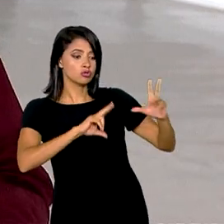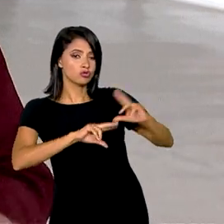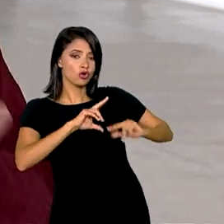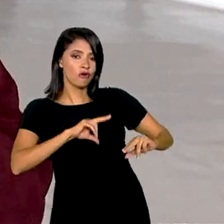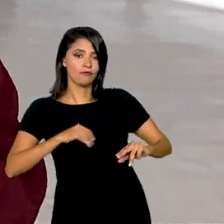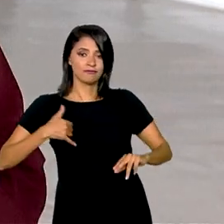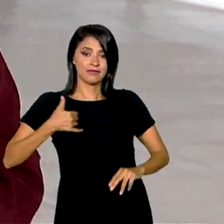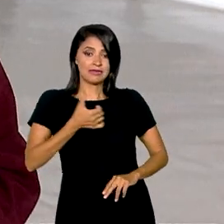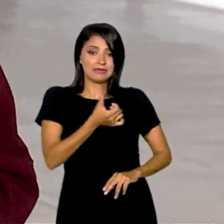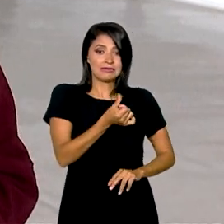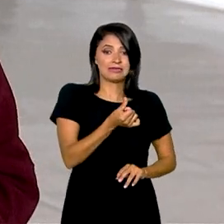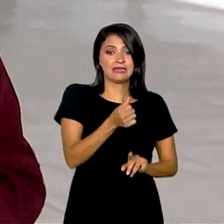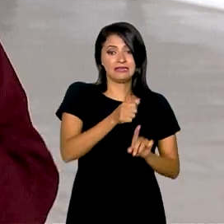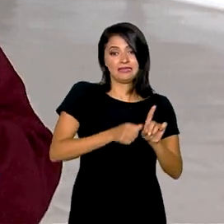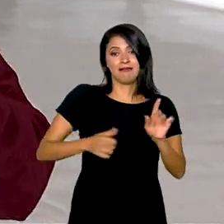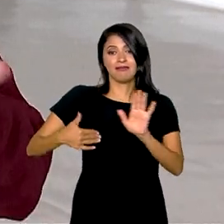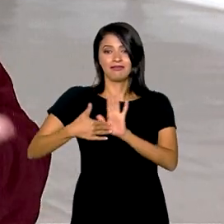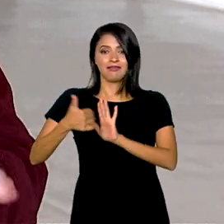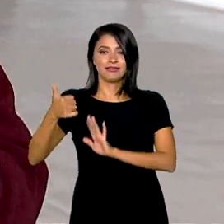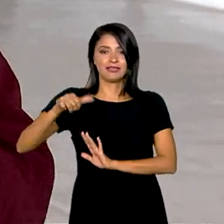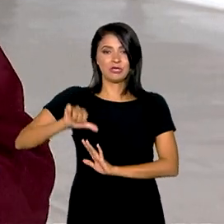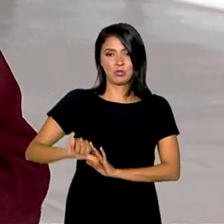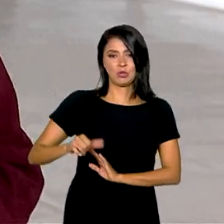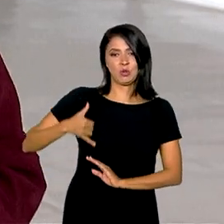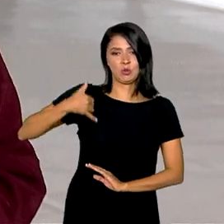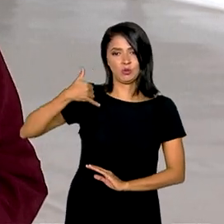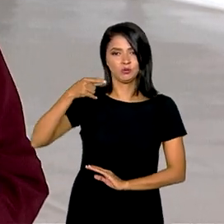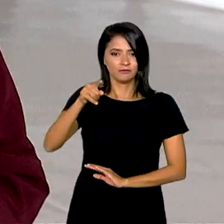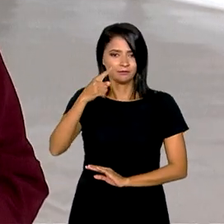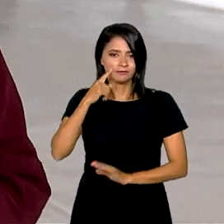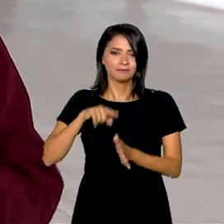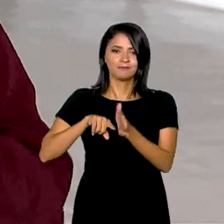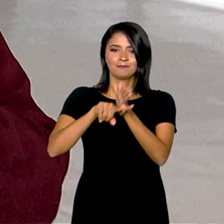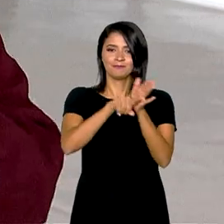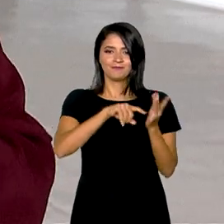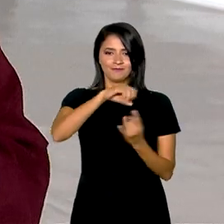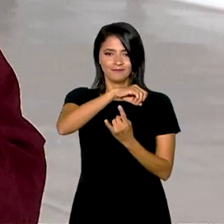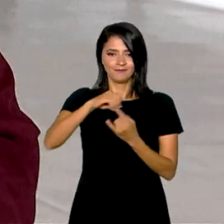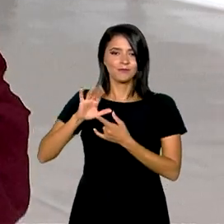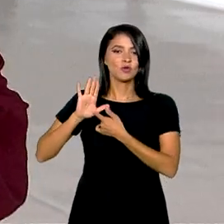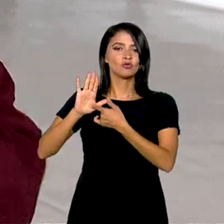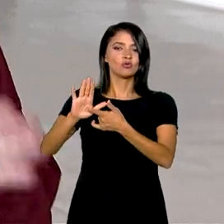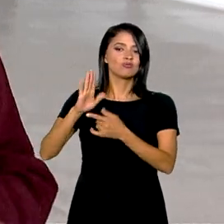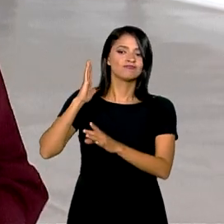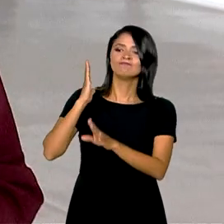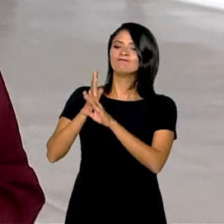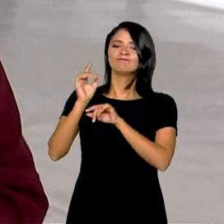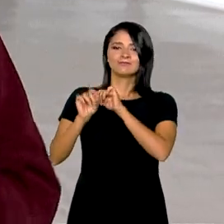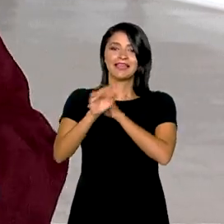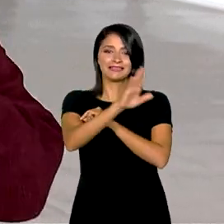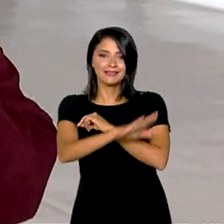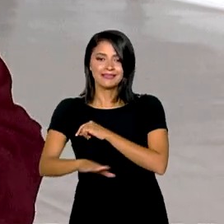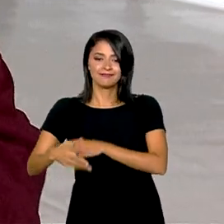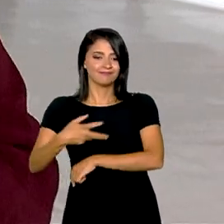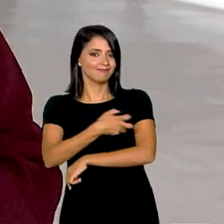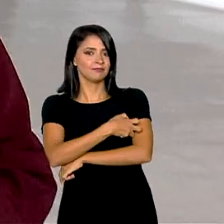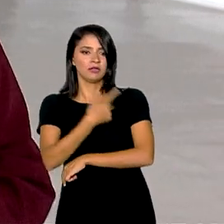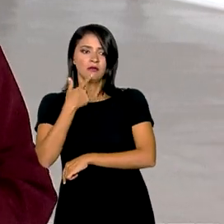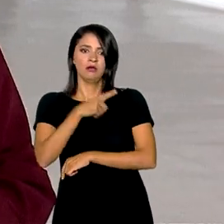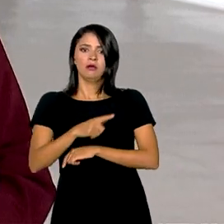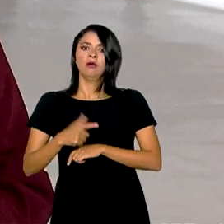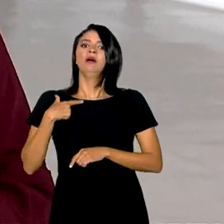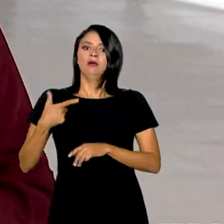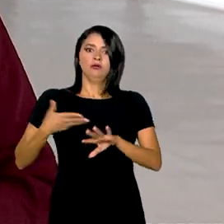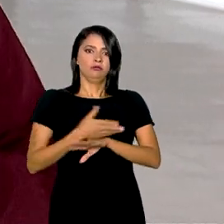6 meses a 19 anos. Uma pesquisa da Fiocruz constatou que as crianças não vacinadas têm maior taxa